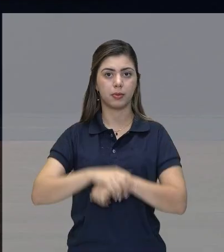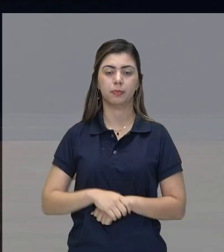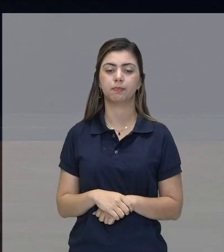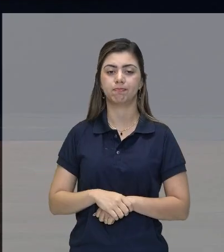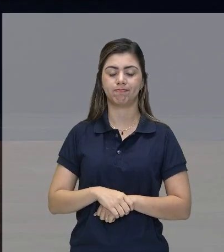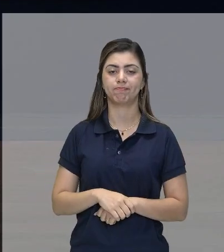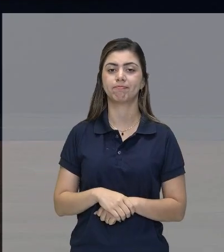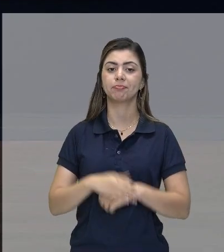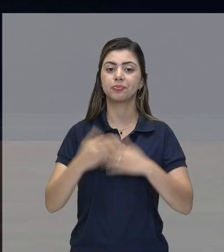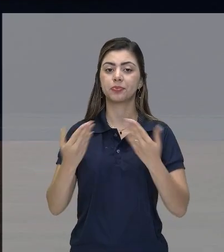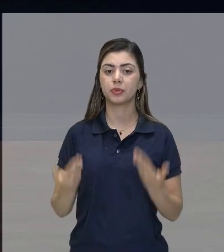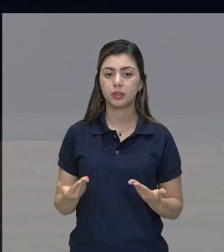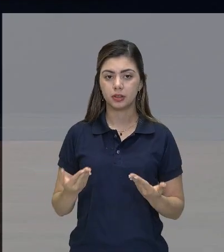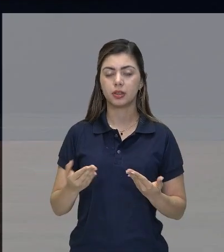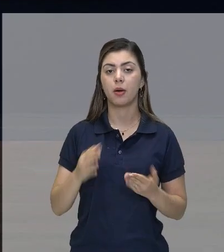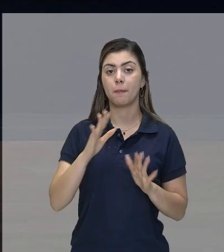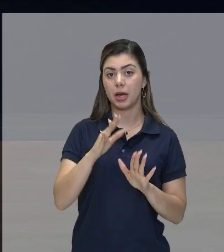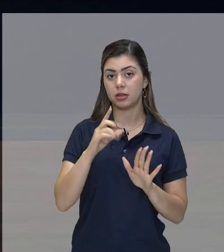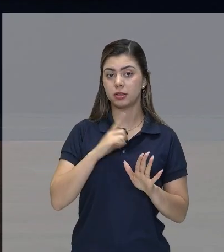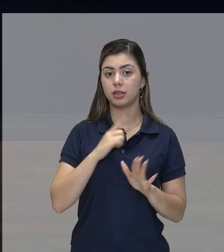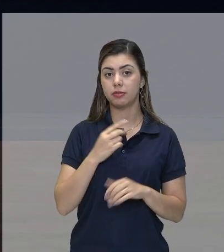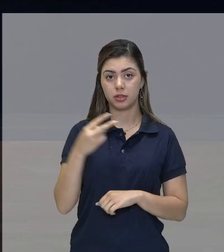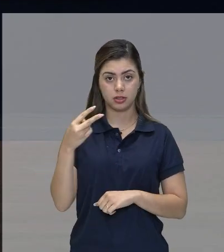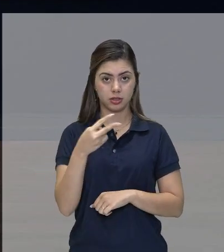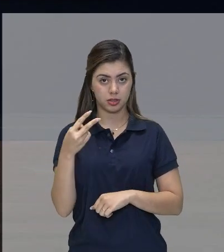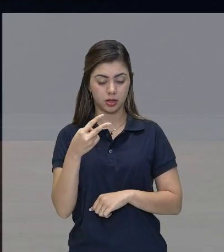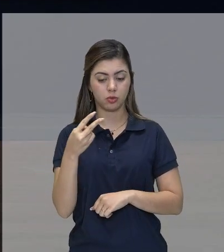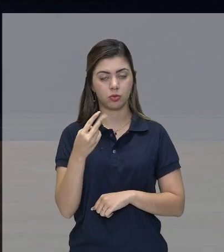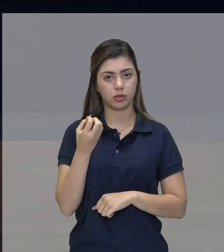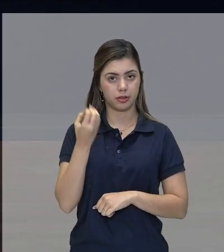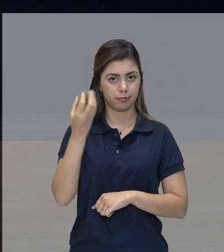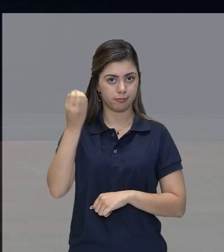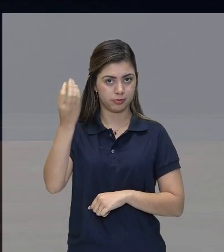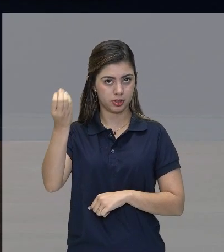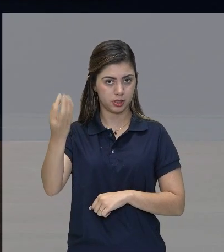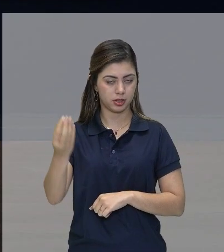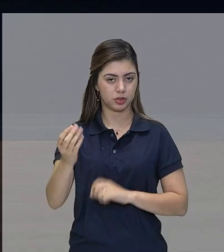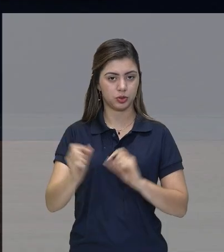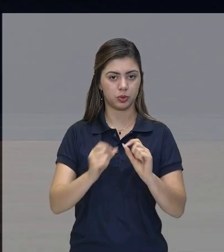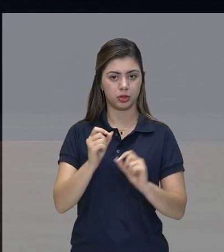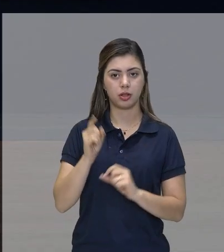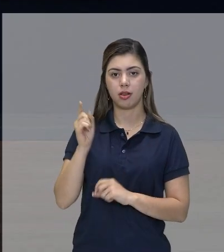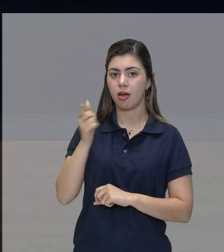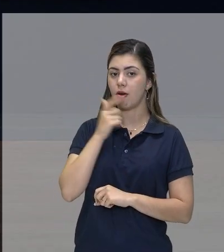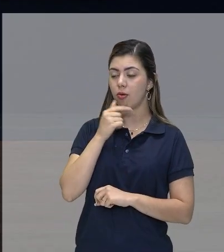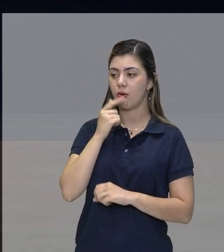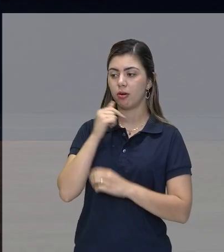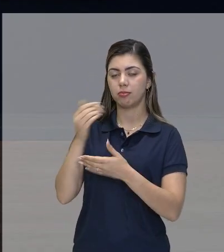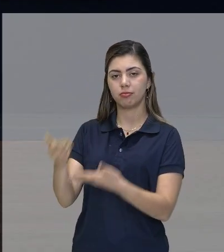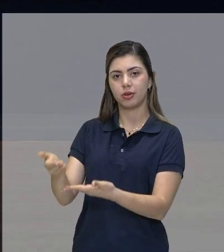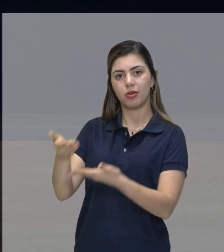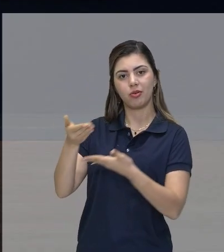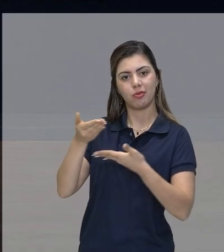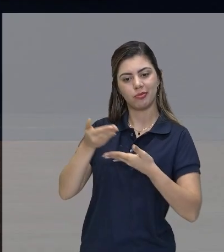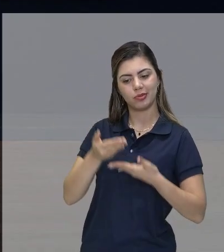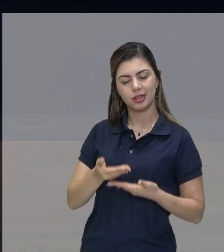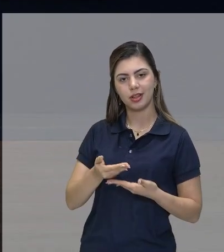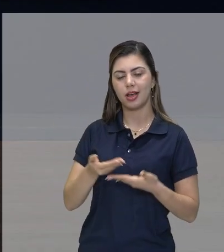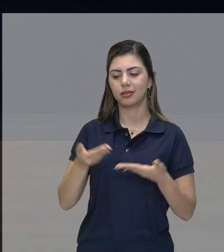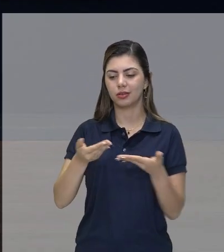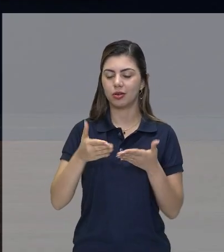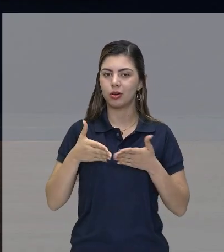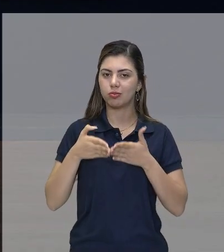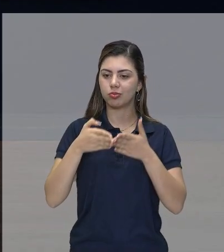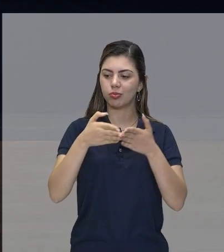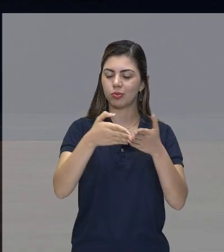aí, né, nessa segunda viagem que esse navio fez, o Darwin foi convidado para participar,